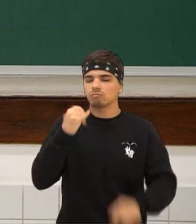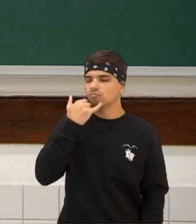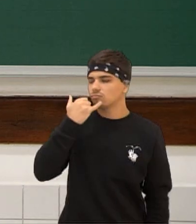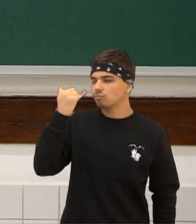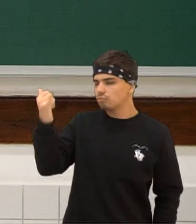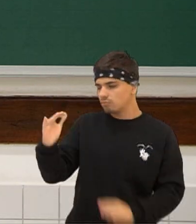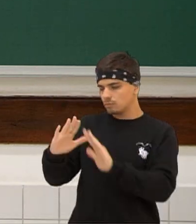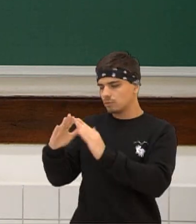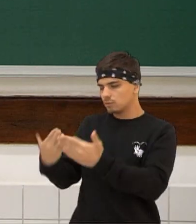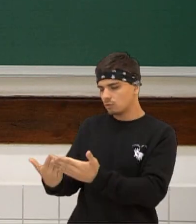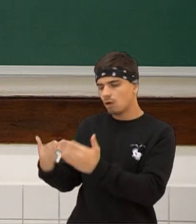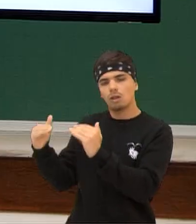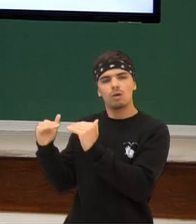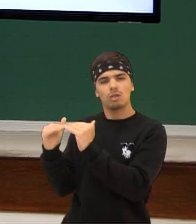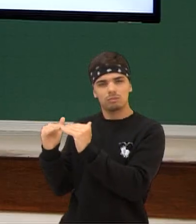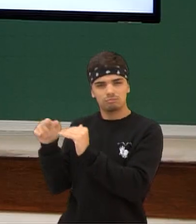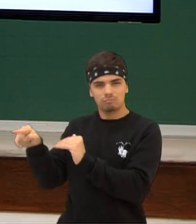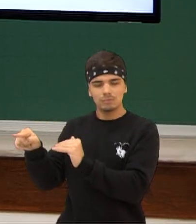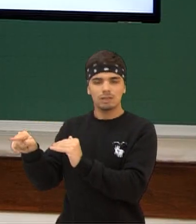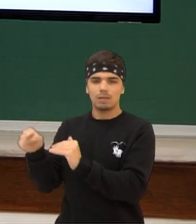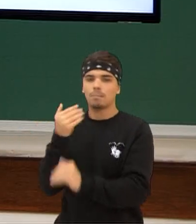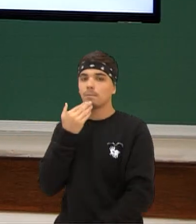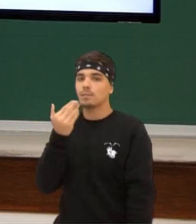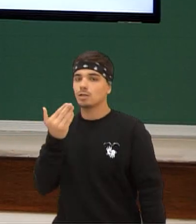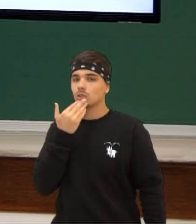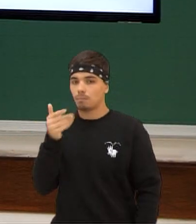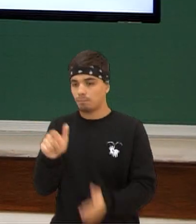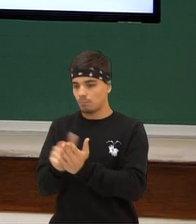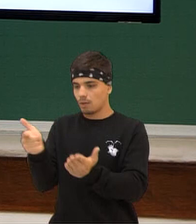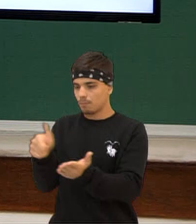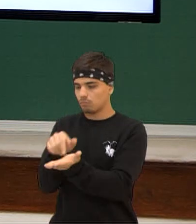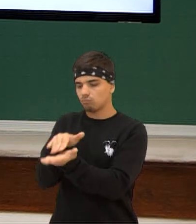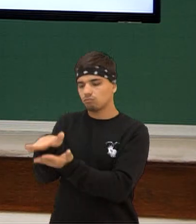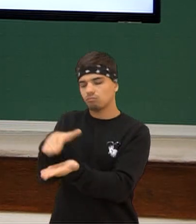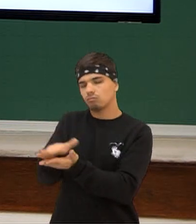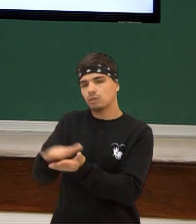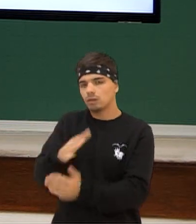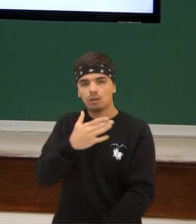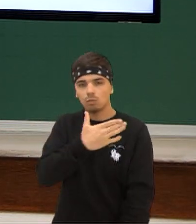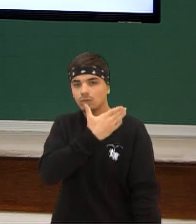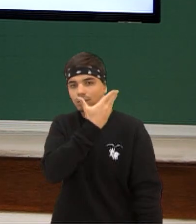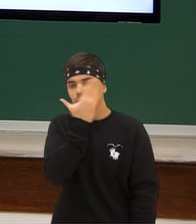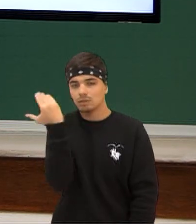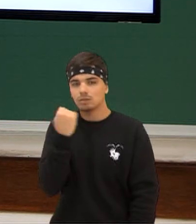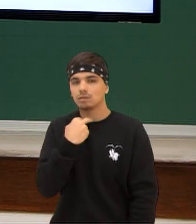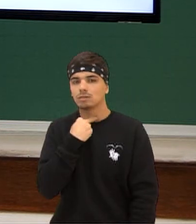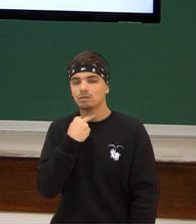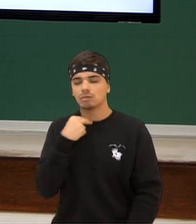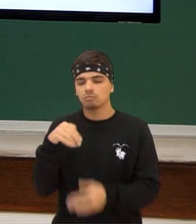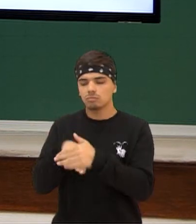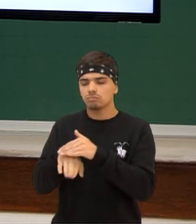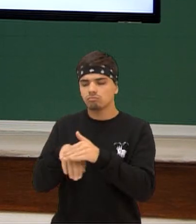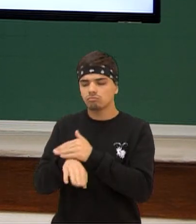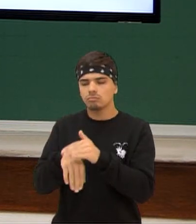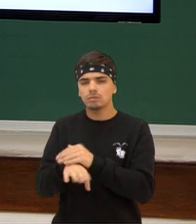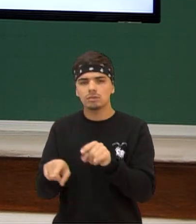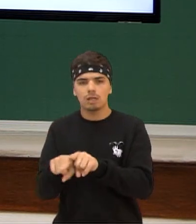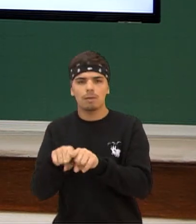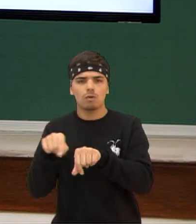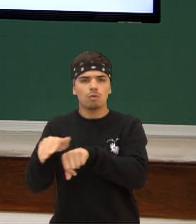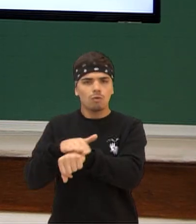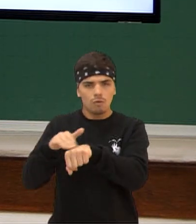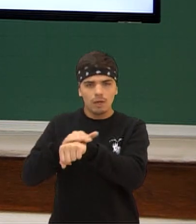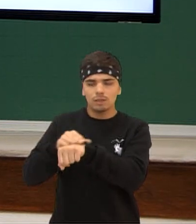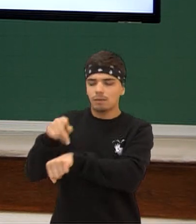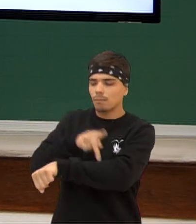na escola vai pedir o seu kit impresso certo não deixa suas atividades acumularem Fala com a pedagoga fala com a